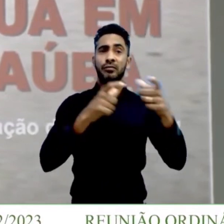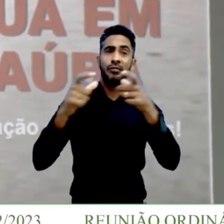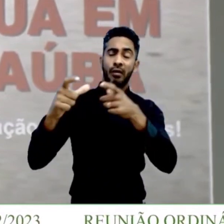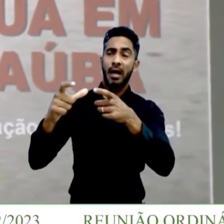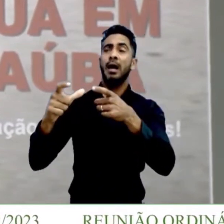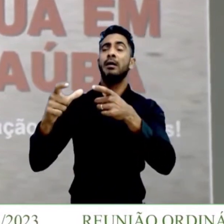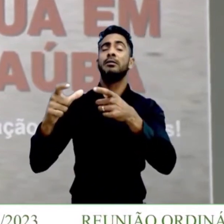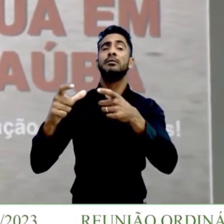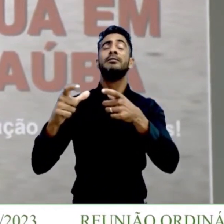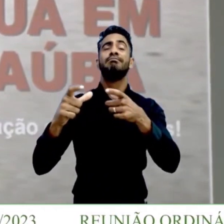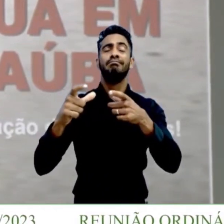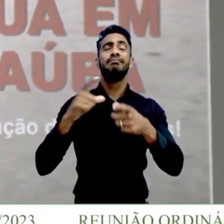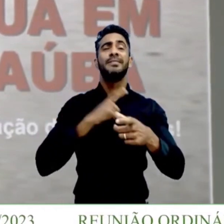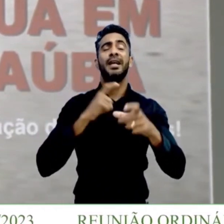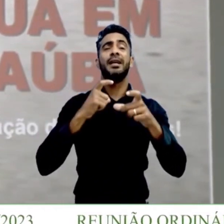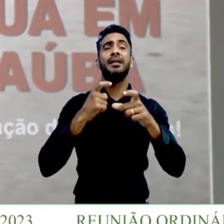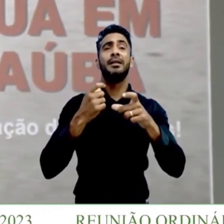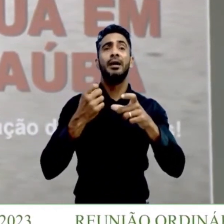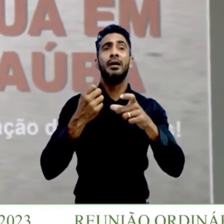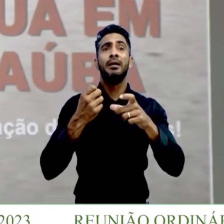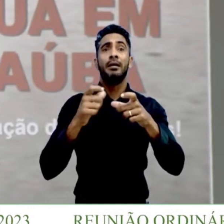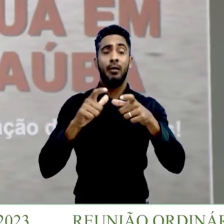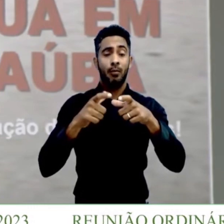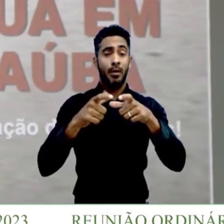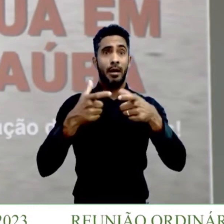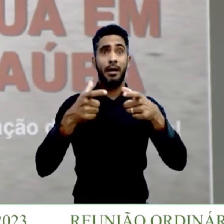visto que